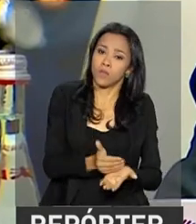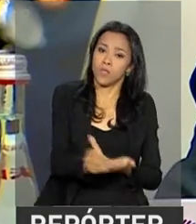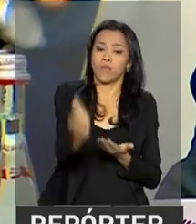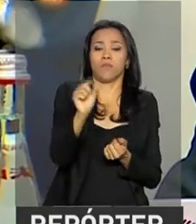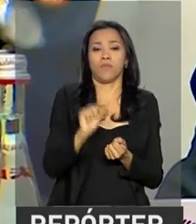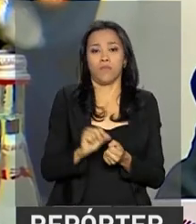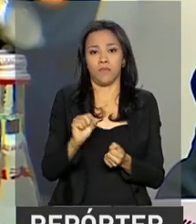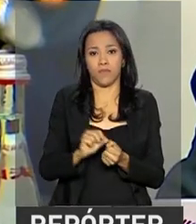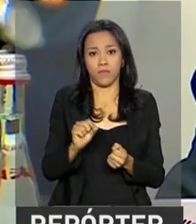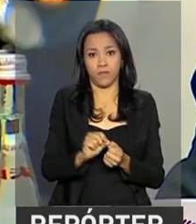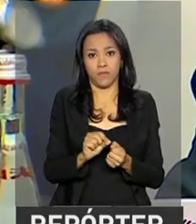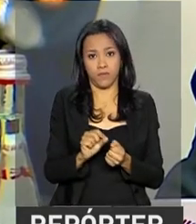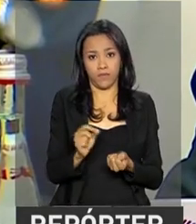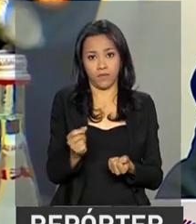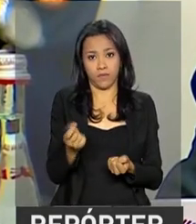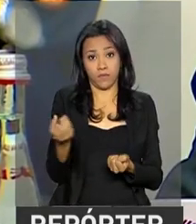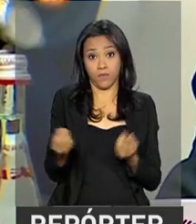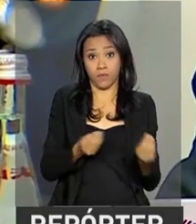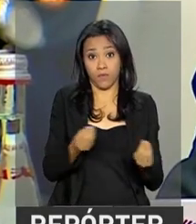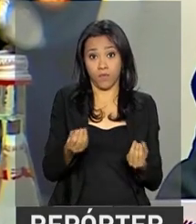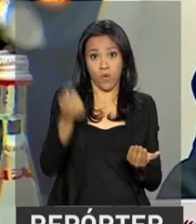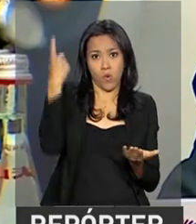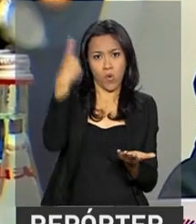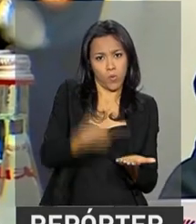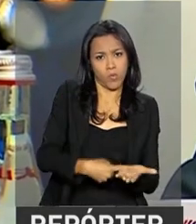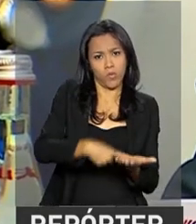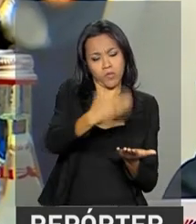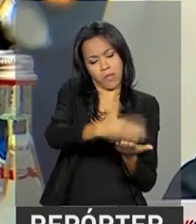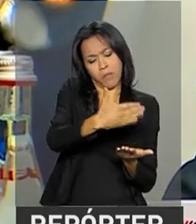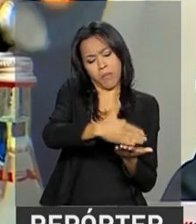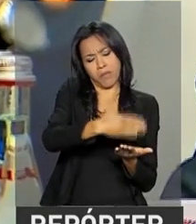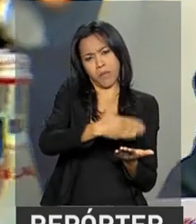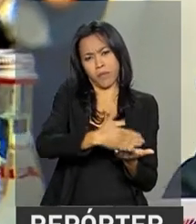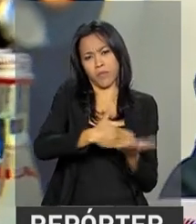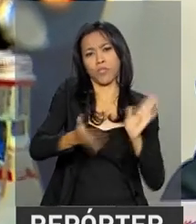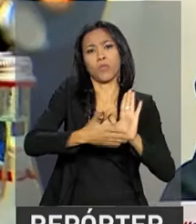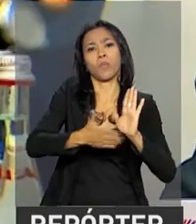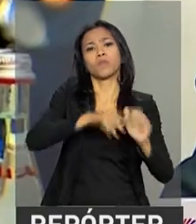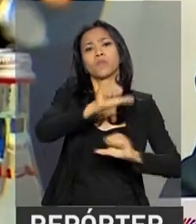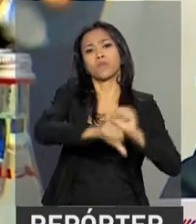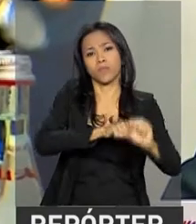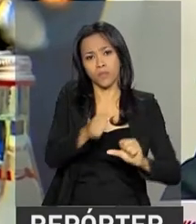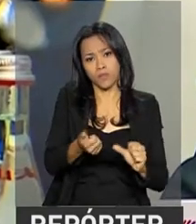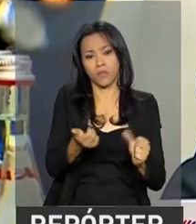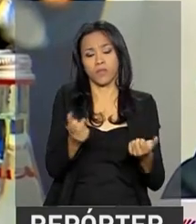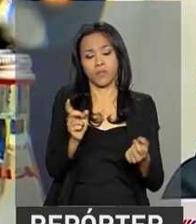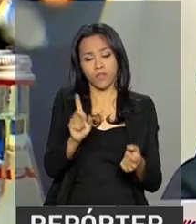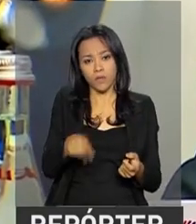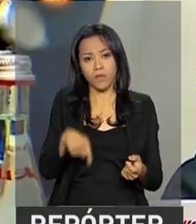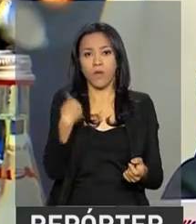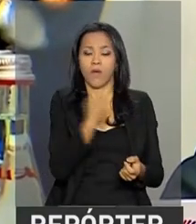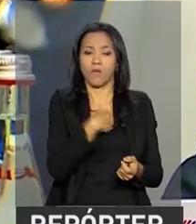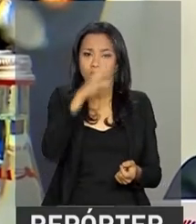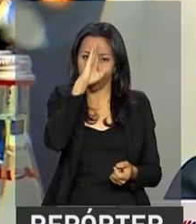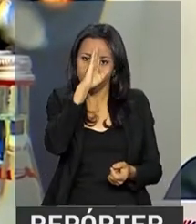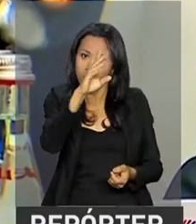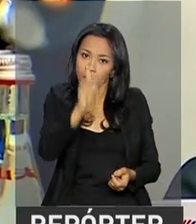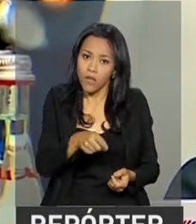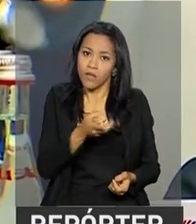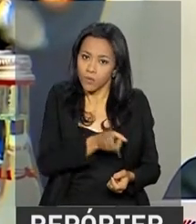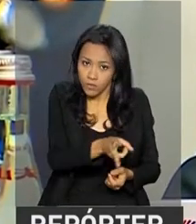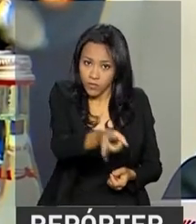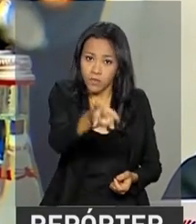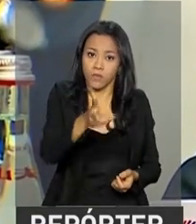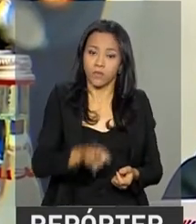meio de ambiciosa agenda de reformas. Nosso pressuposto era, e continua